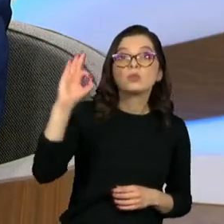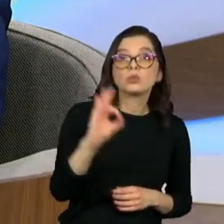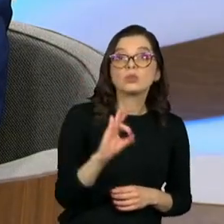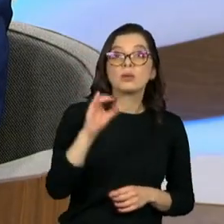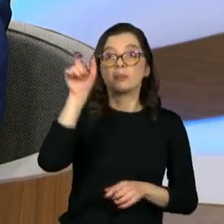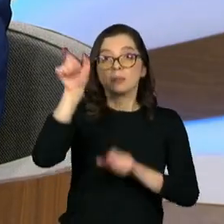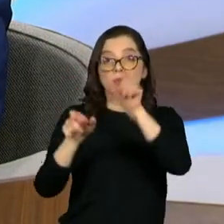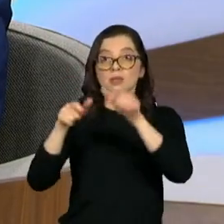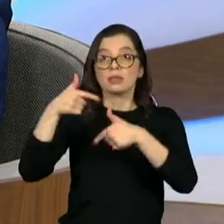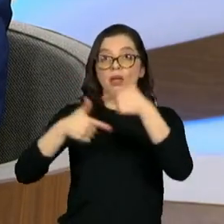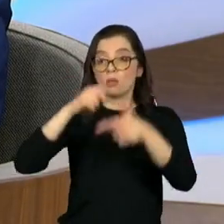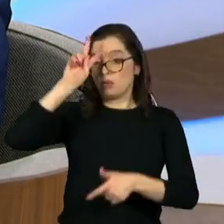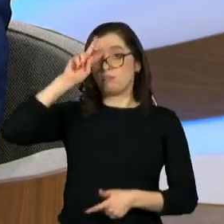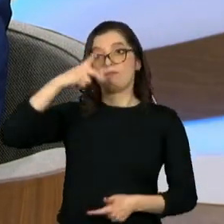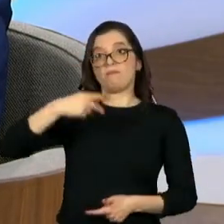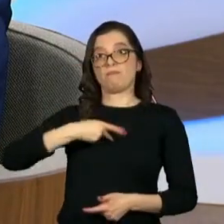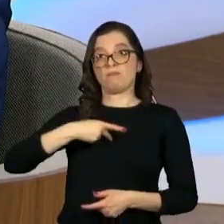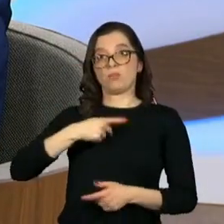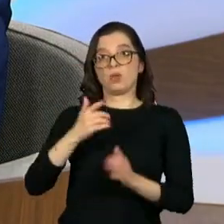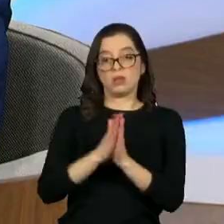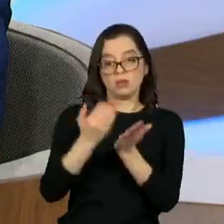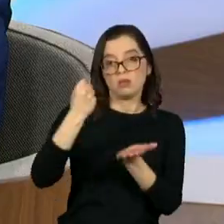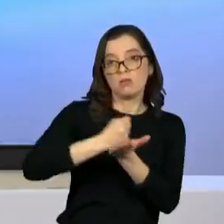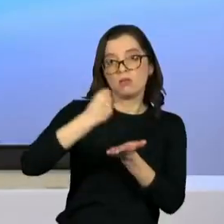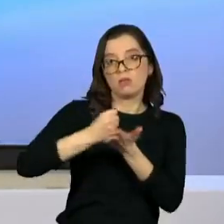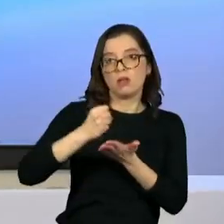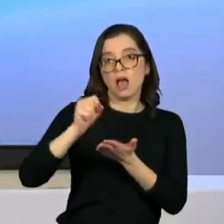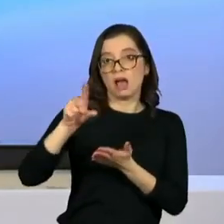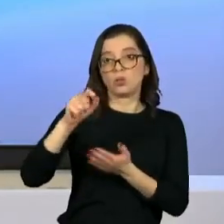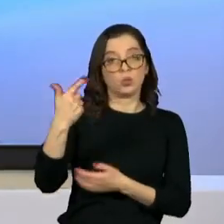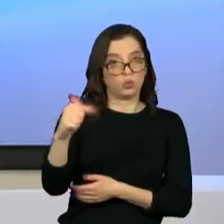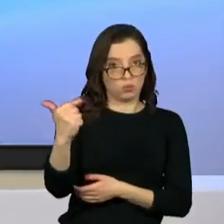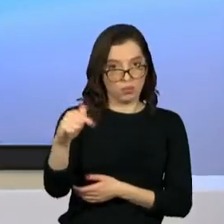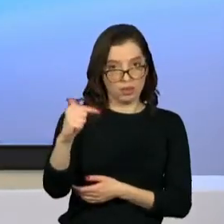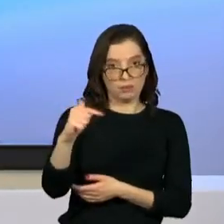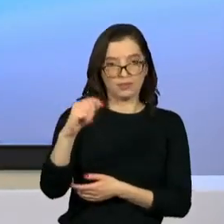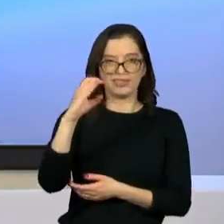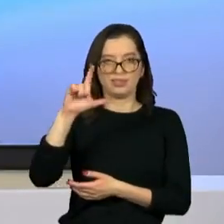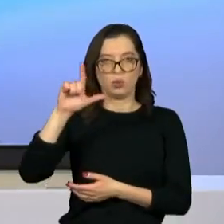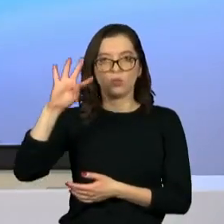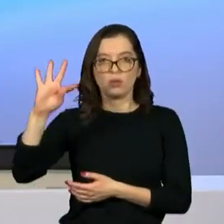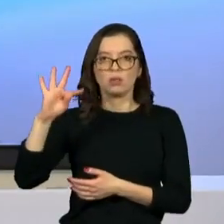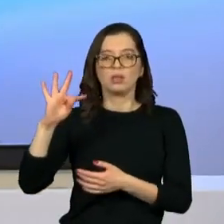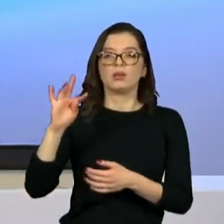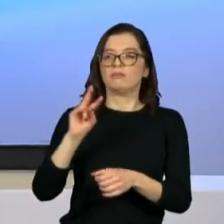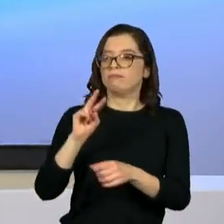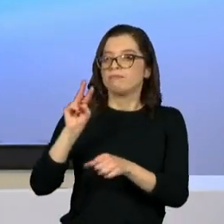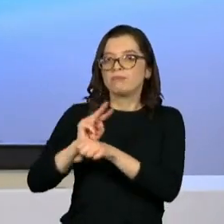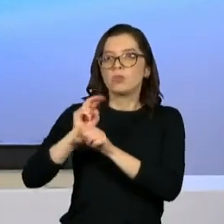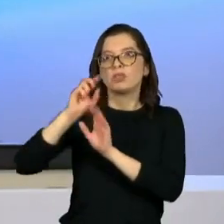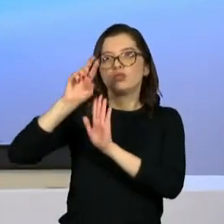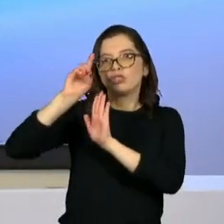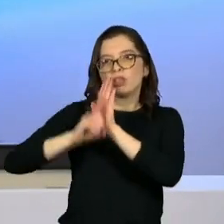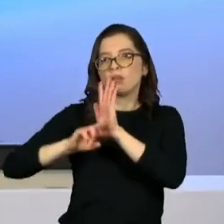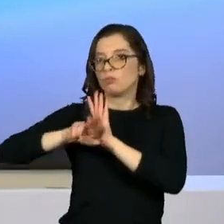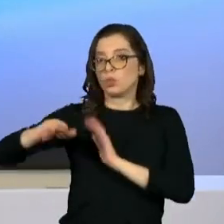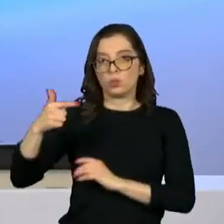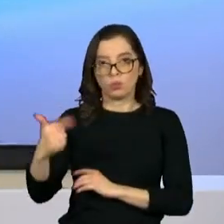ou seja, sem uma rede de proteção adequada, e uma parte considerável,